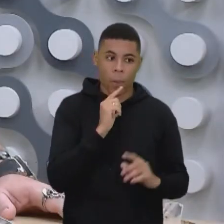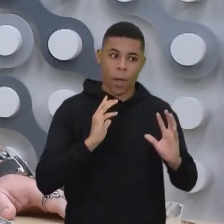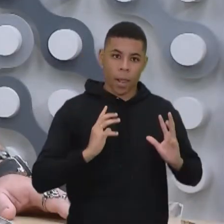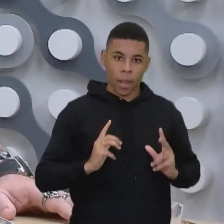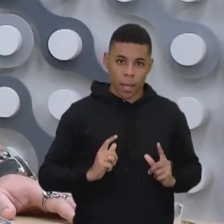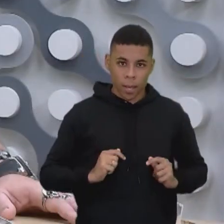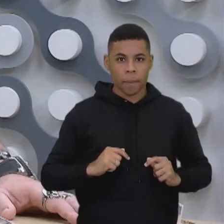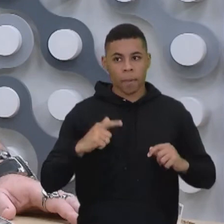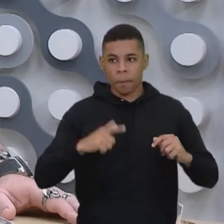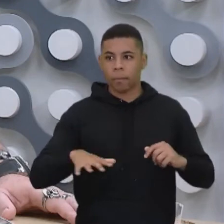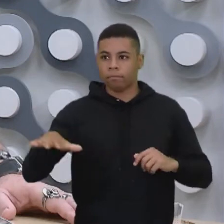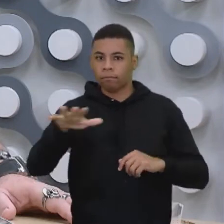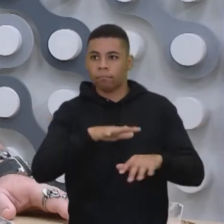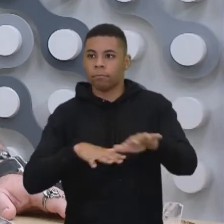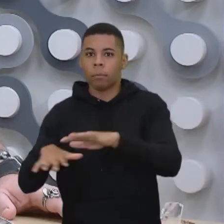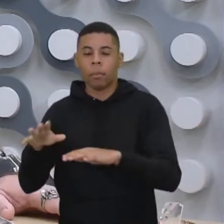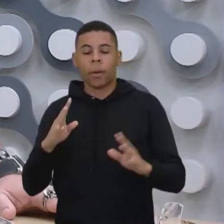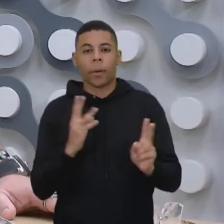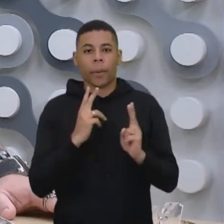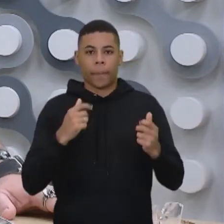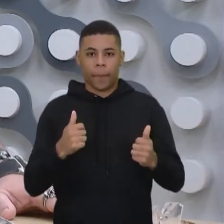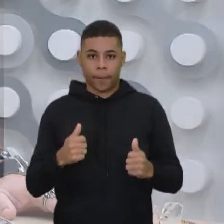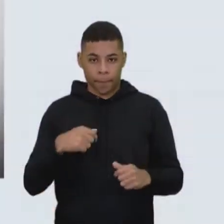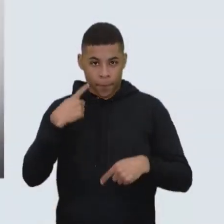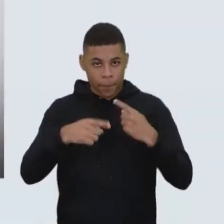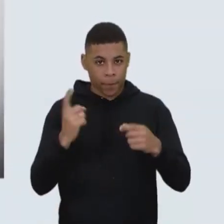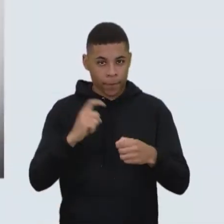saneamento. E aí daqui a pouco nós voltamos.